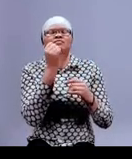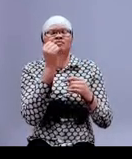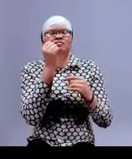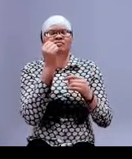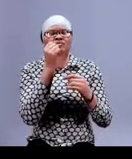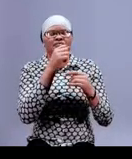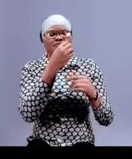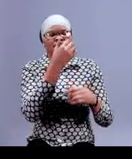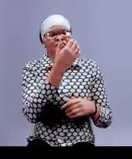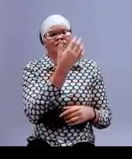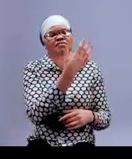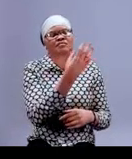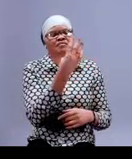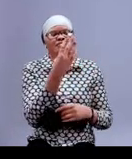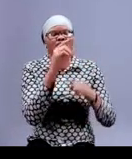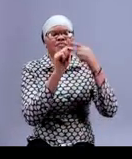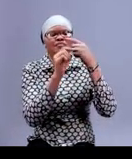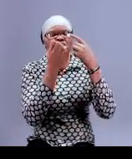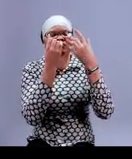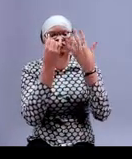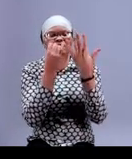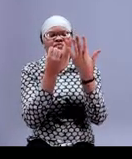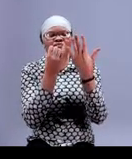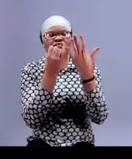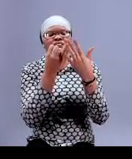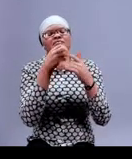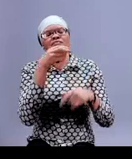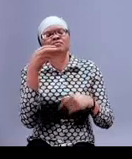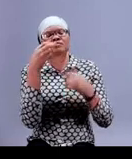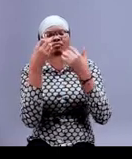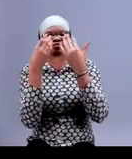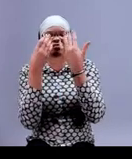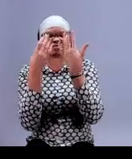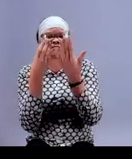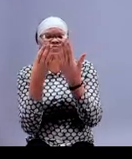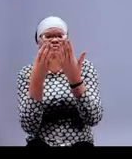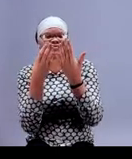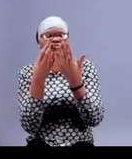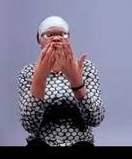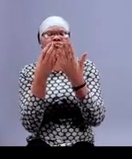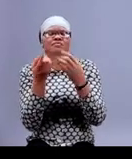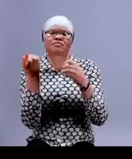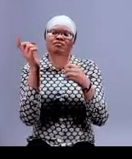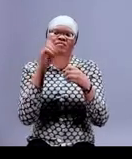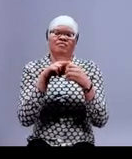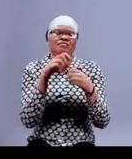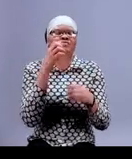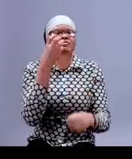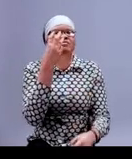passo 54 6 = 9 segundo passo